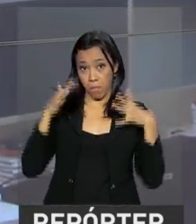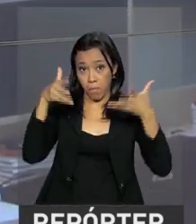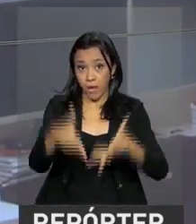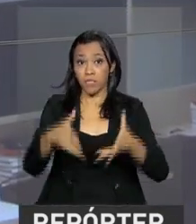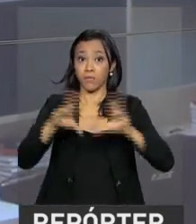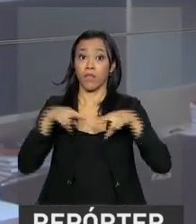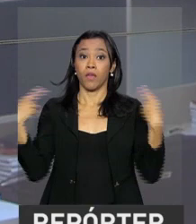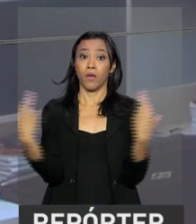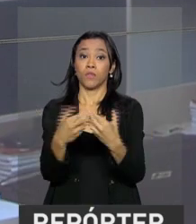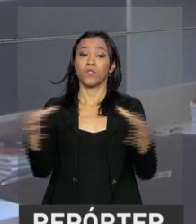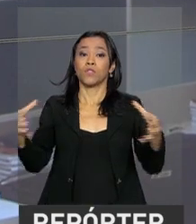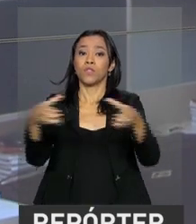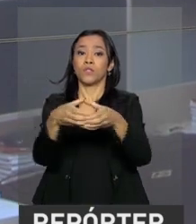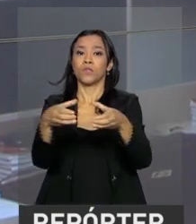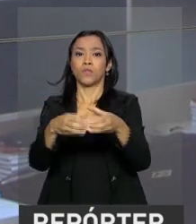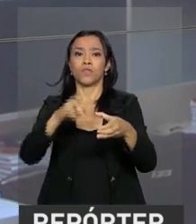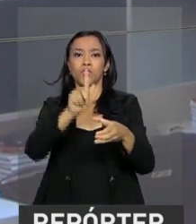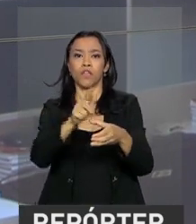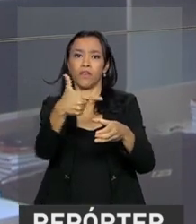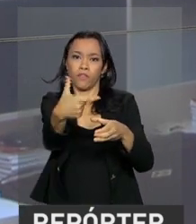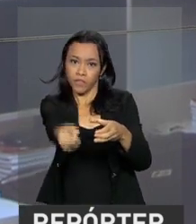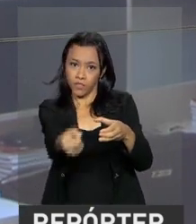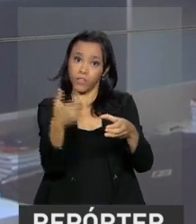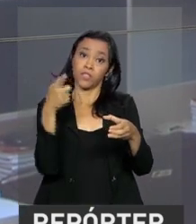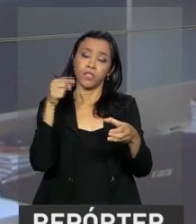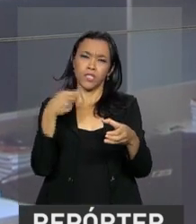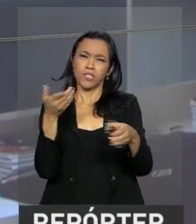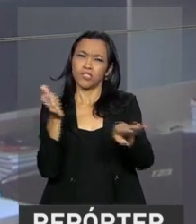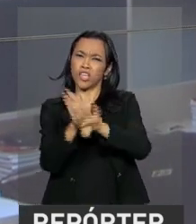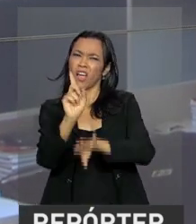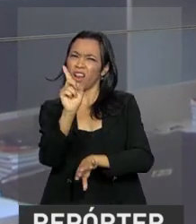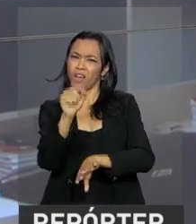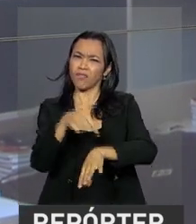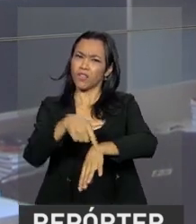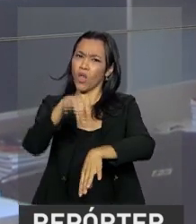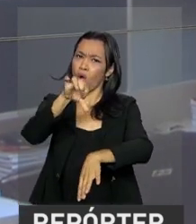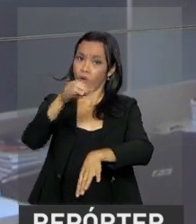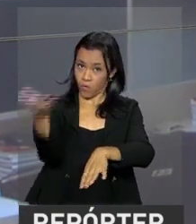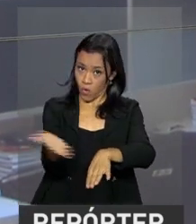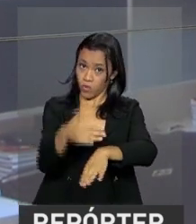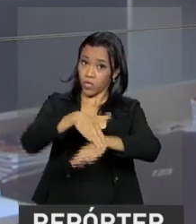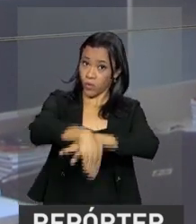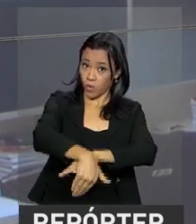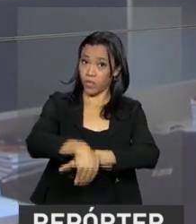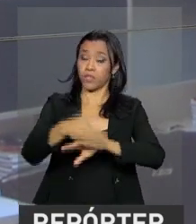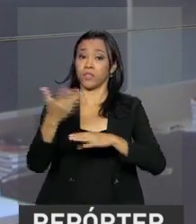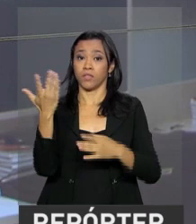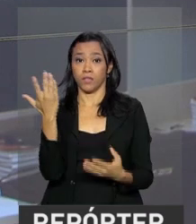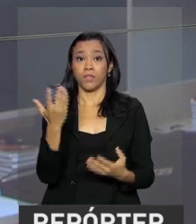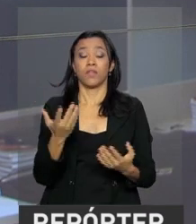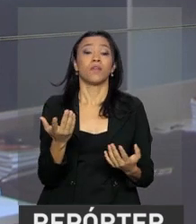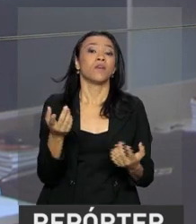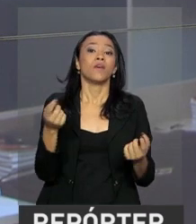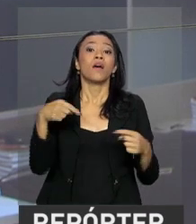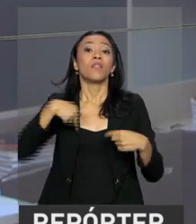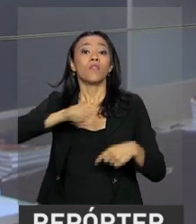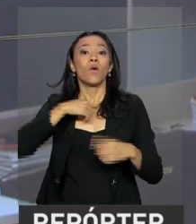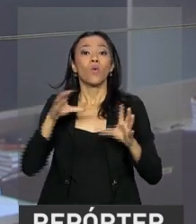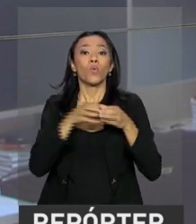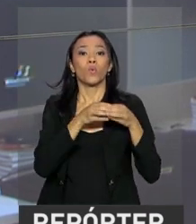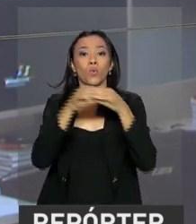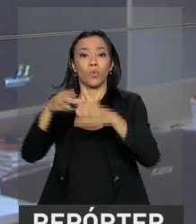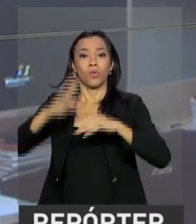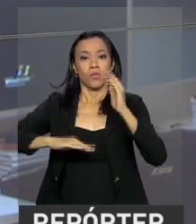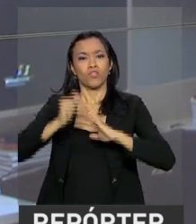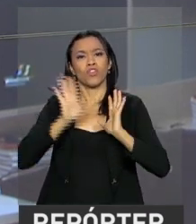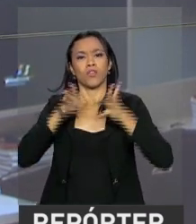Cúpula do 20 a chegada dele está prevista para as 9 horas da noite de hoje hora de Brasília a nossa equipe já está na cidade